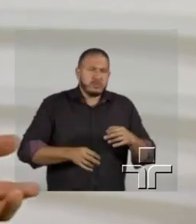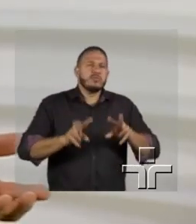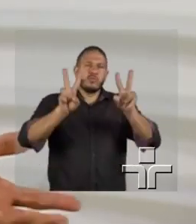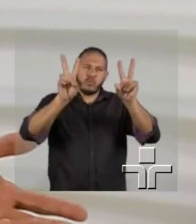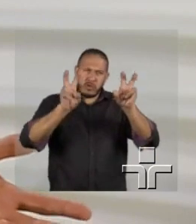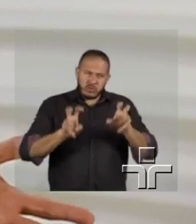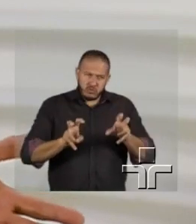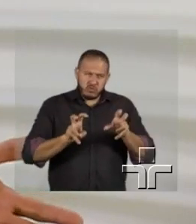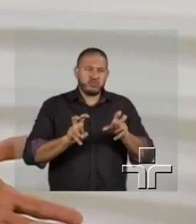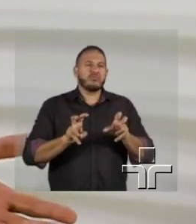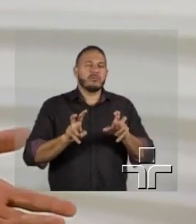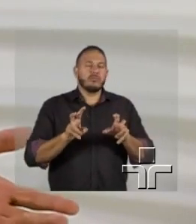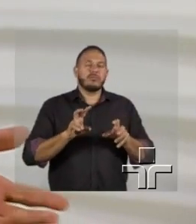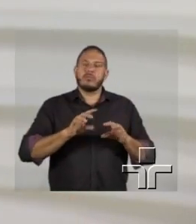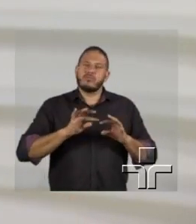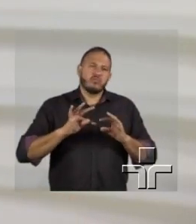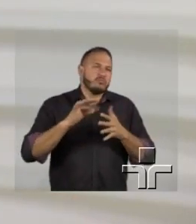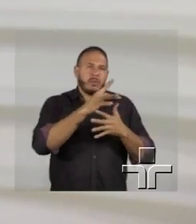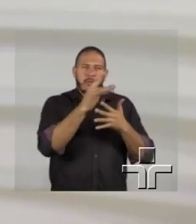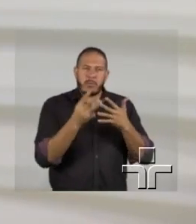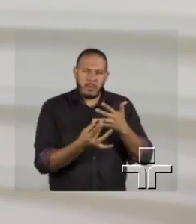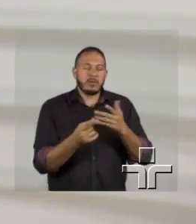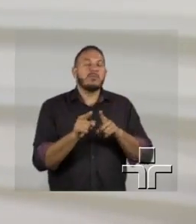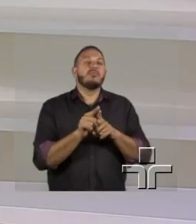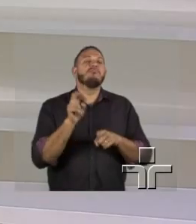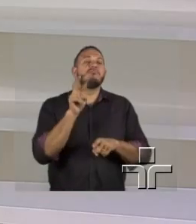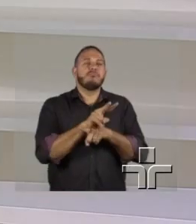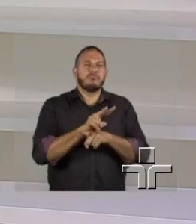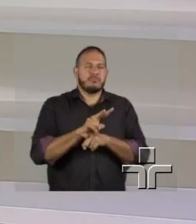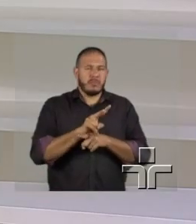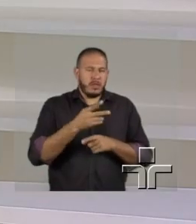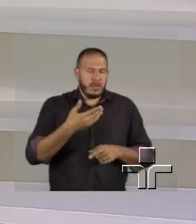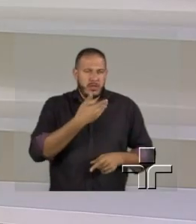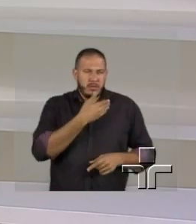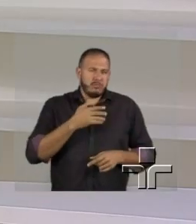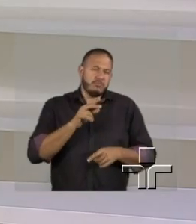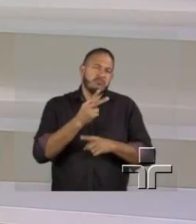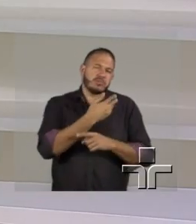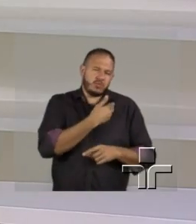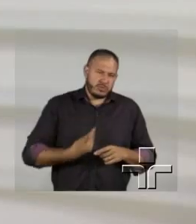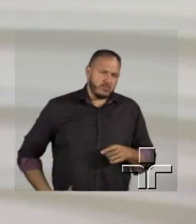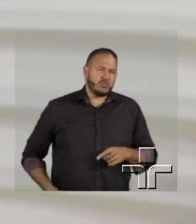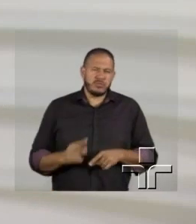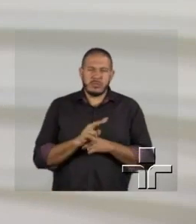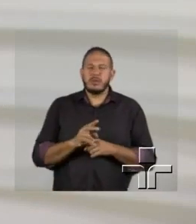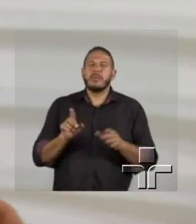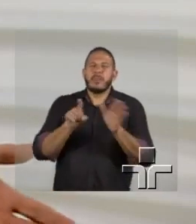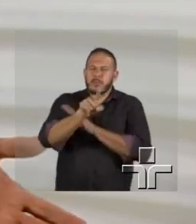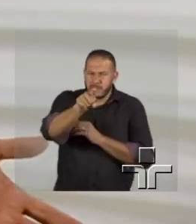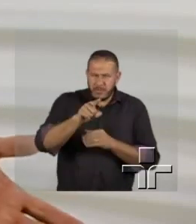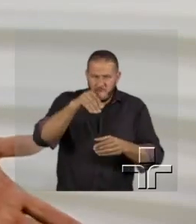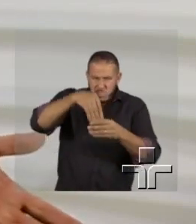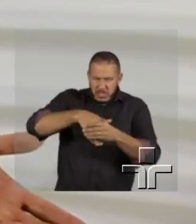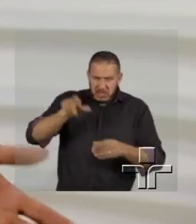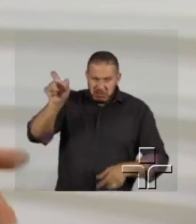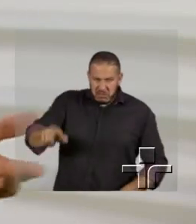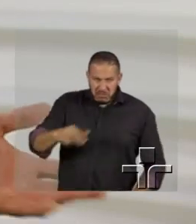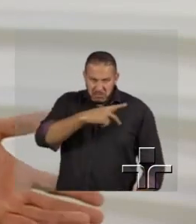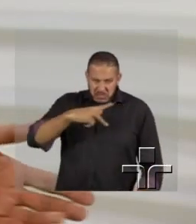Olha, isso aí teria que fazer uma análise jurídica um pouco mais perfeita do que a minha, né? Eu não